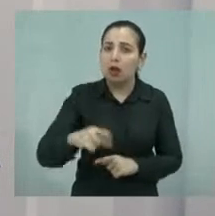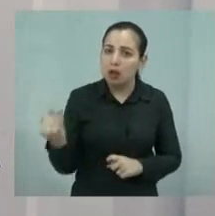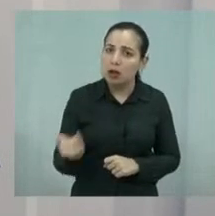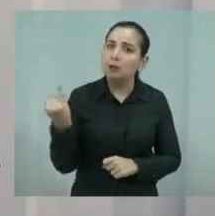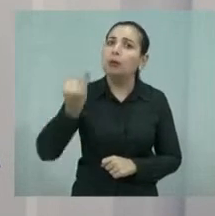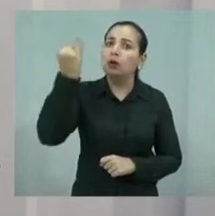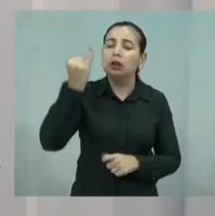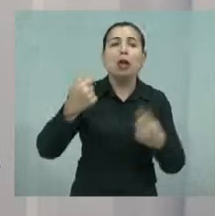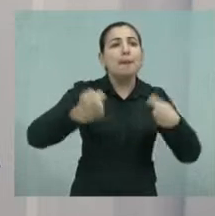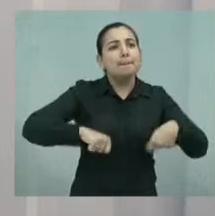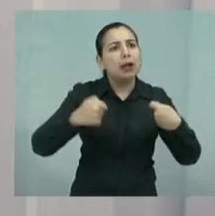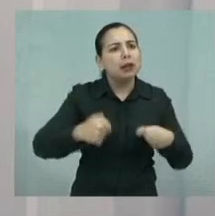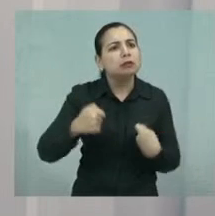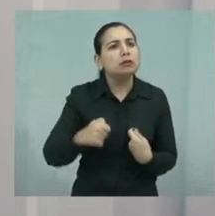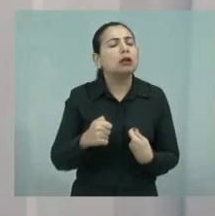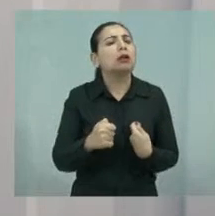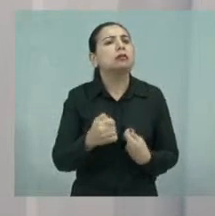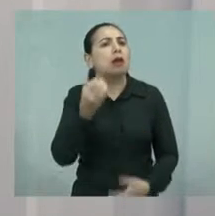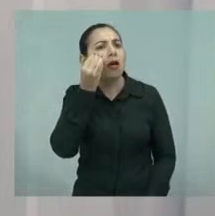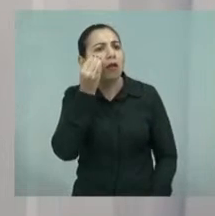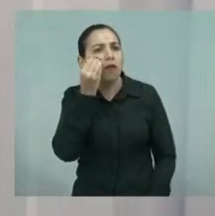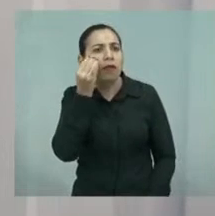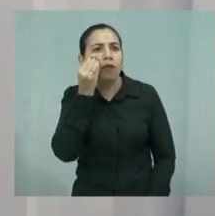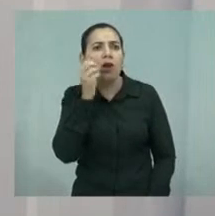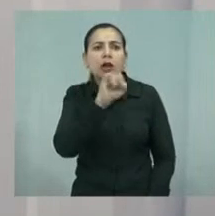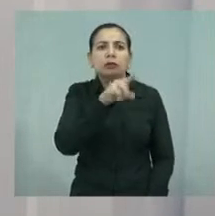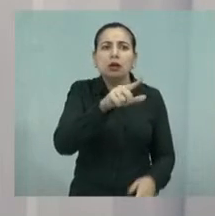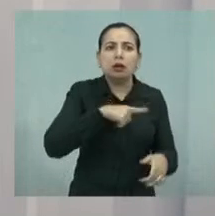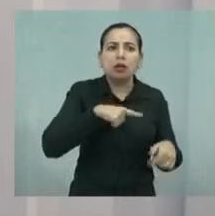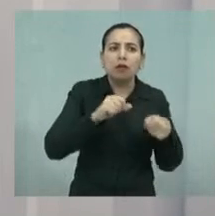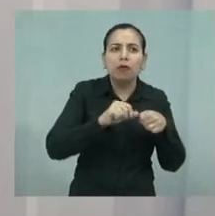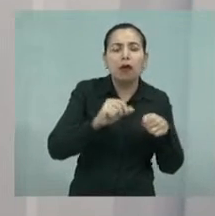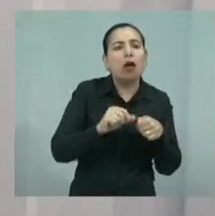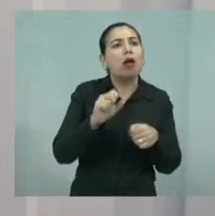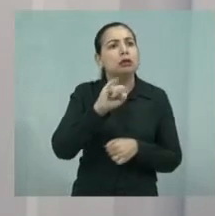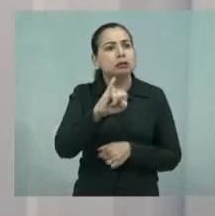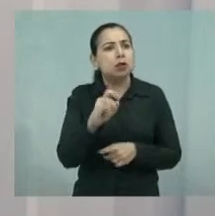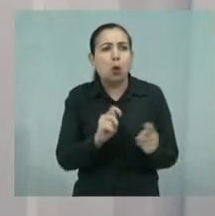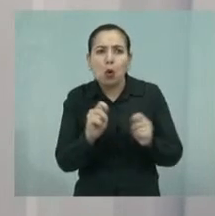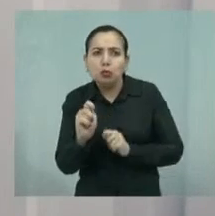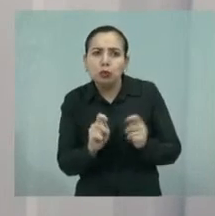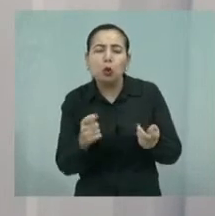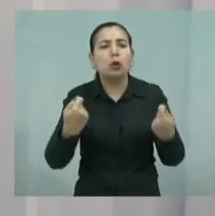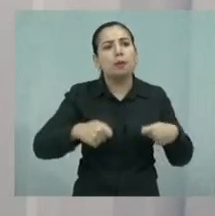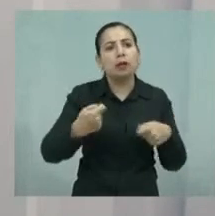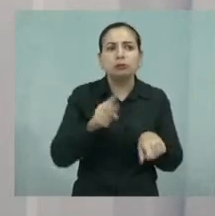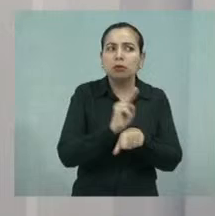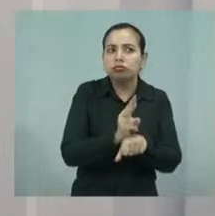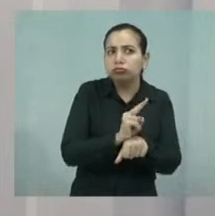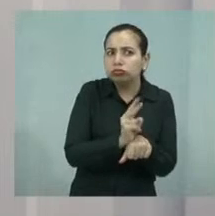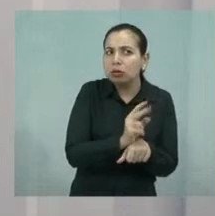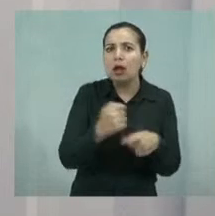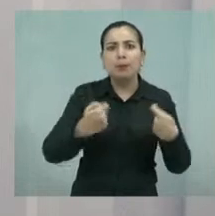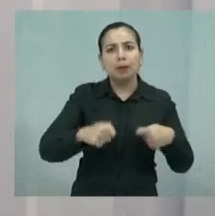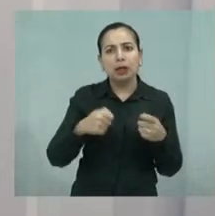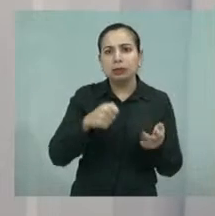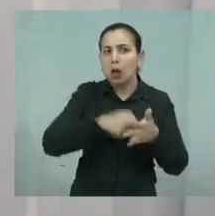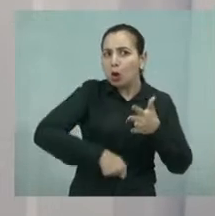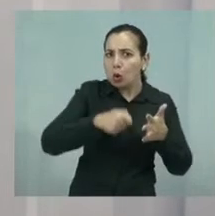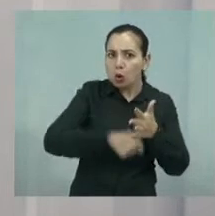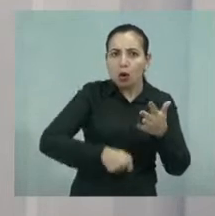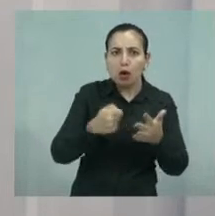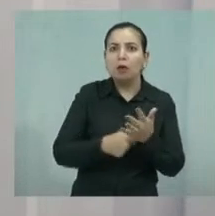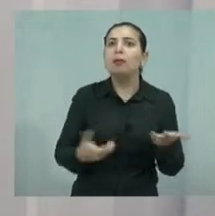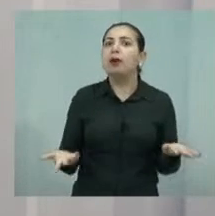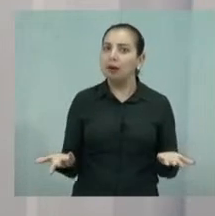nesse acompanhamento, nesse controle e cobrança. Então, cumpre aos órgãos, às entidades, inclusive